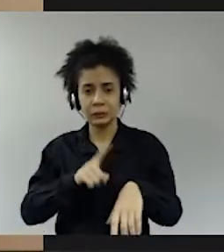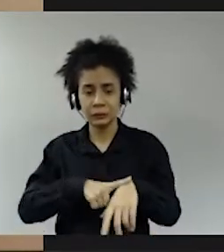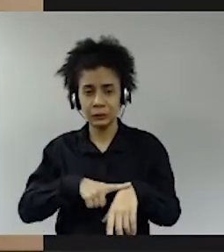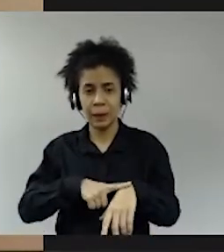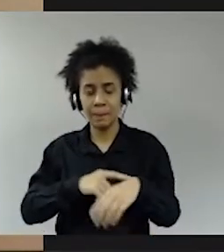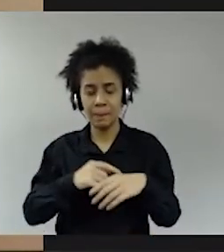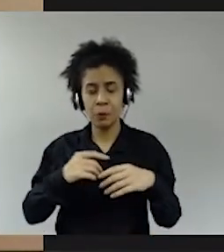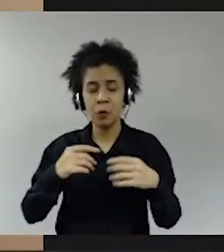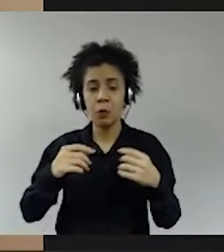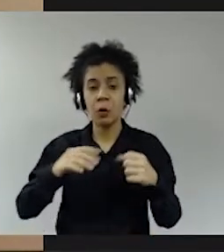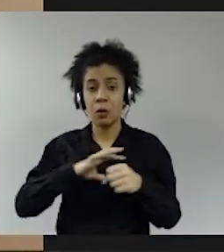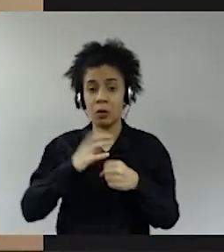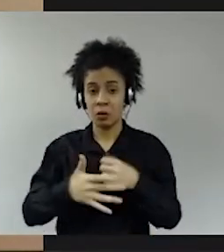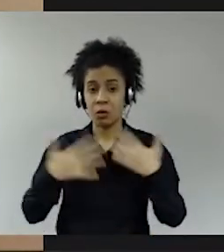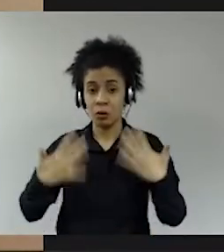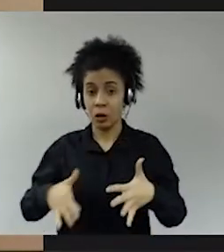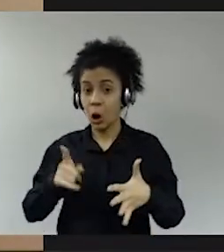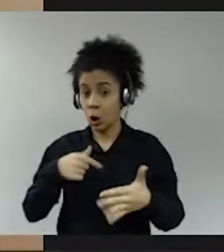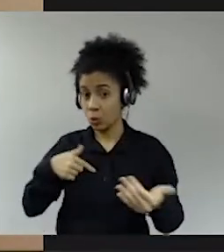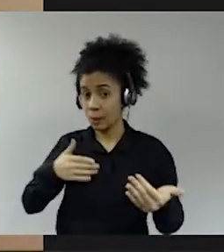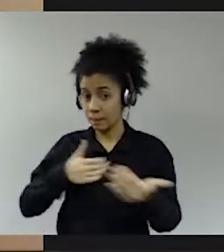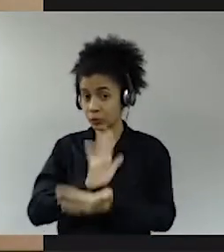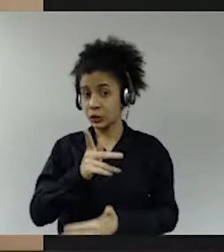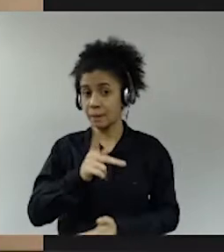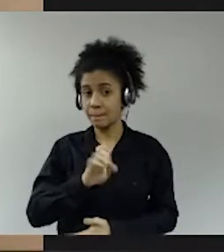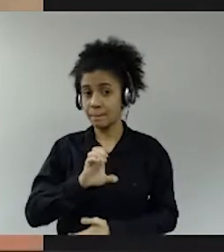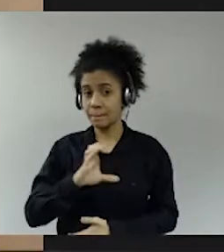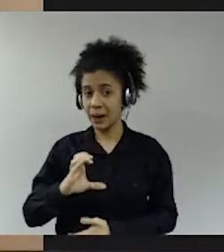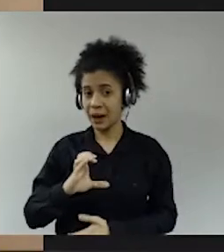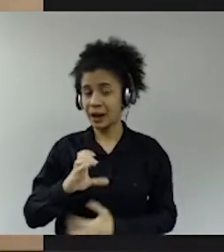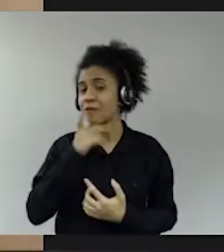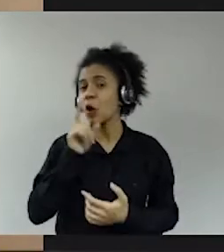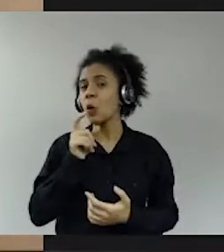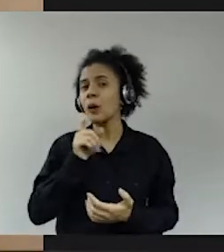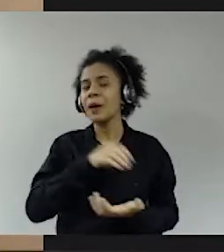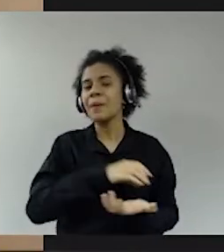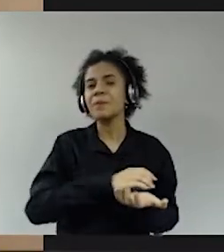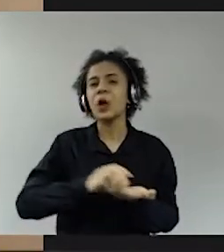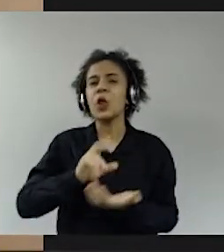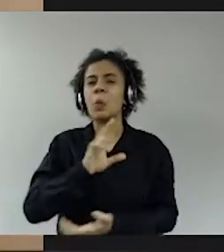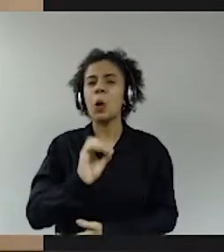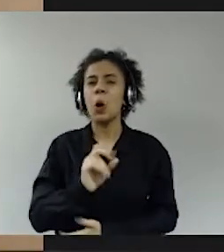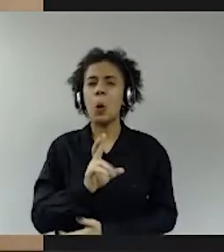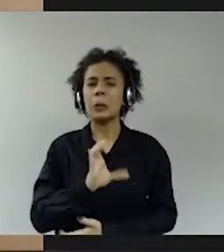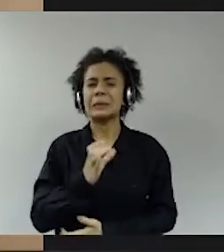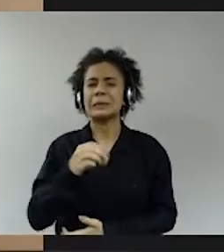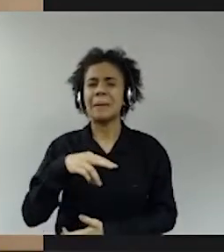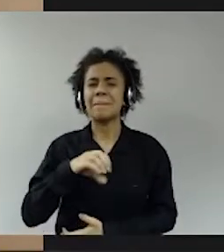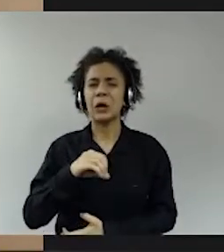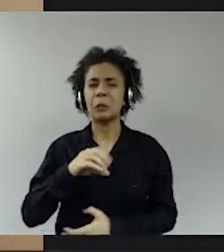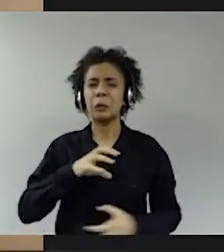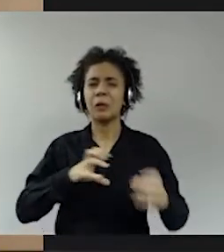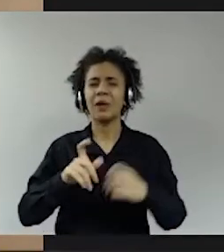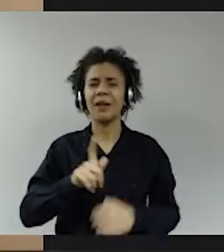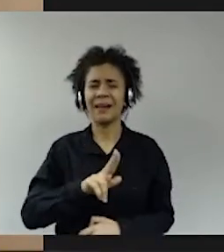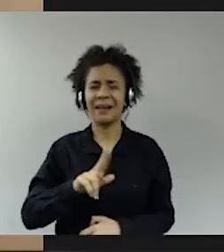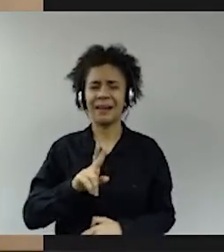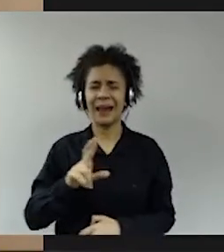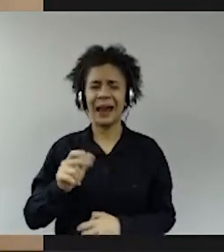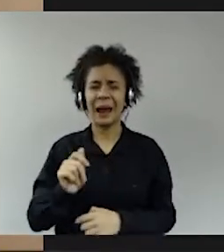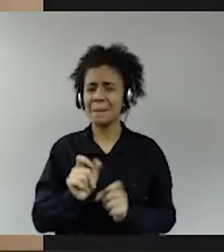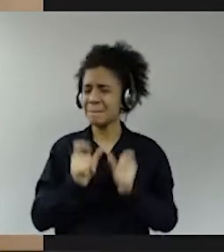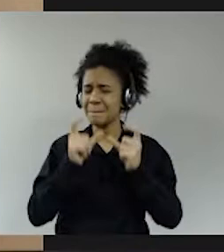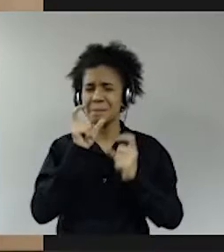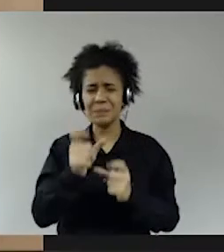pandemia, vamos lembrar que nós aprovamos uma PEC, não sei por que chamamos de orçamento de guerra, um termo assim pesado e